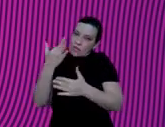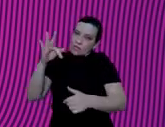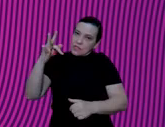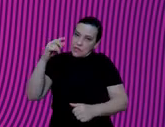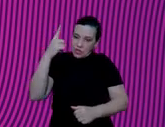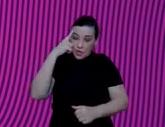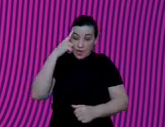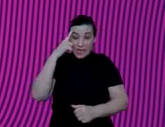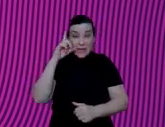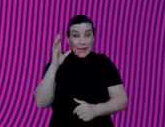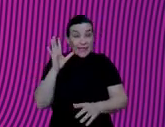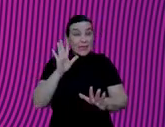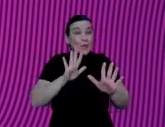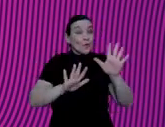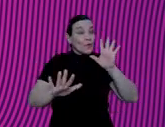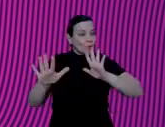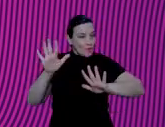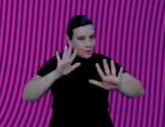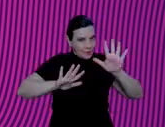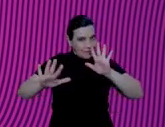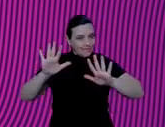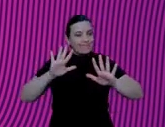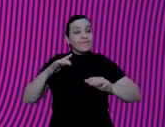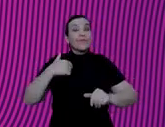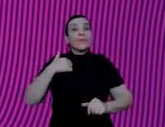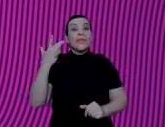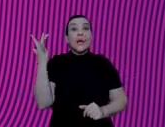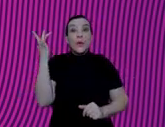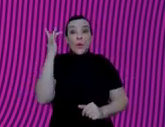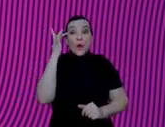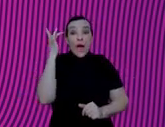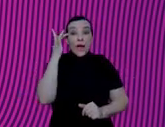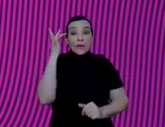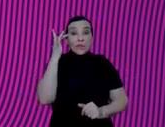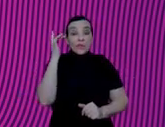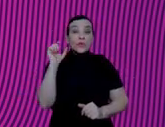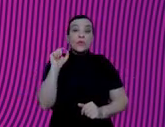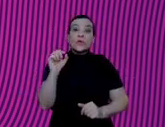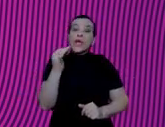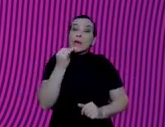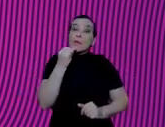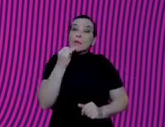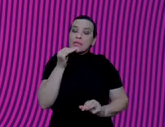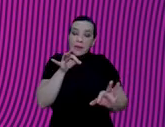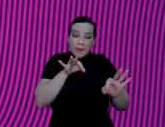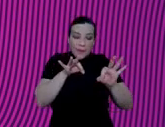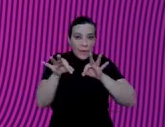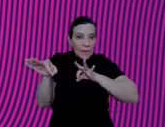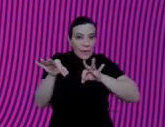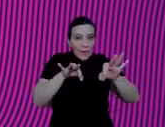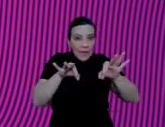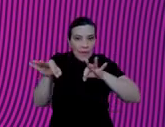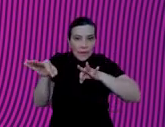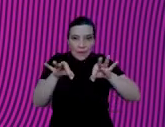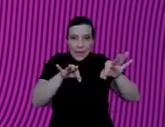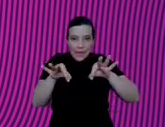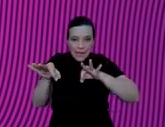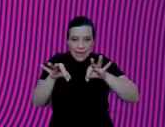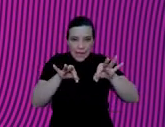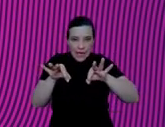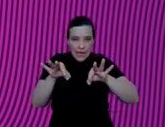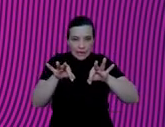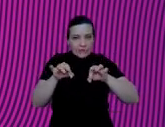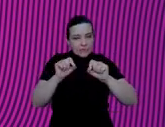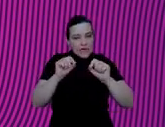Então, eu acho que nessa linha, fazer o protocolo no qual ele não fala sobre isso, quer dizer,